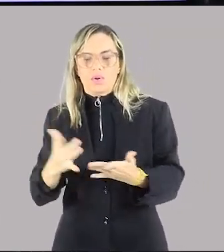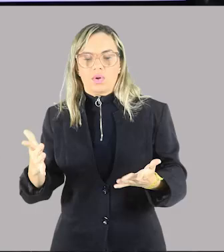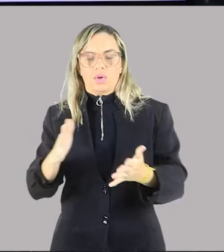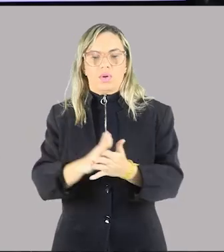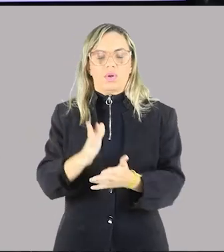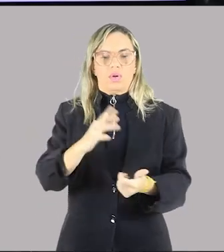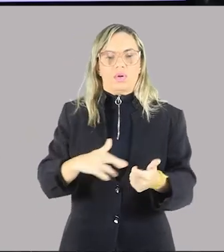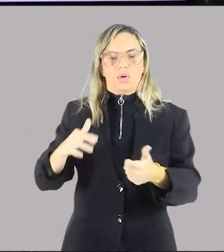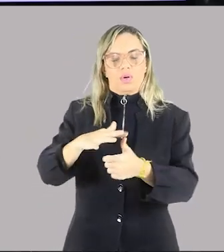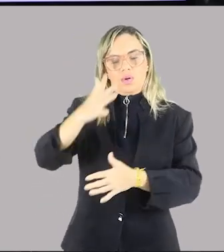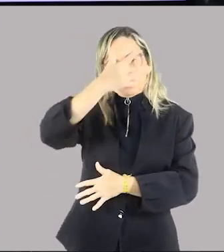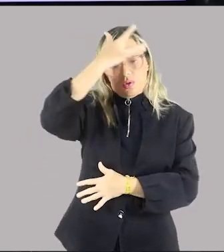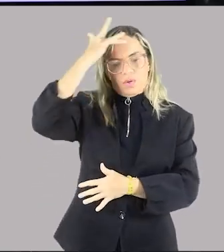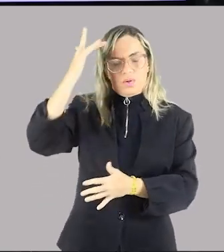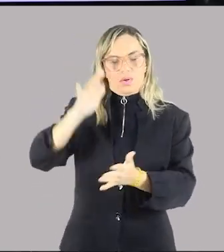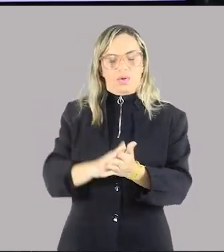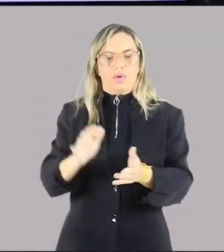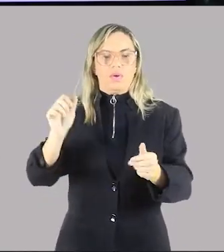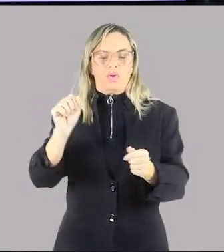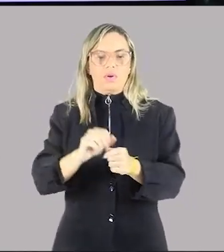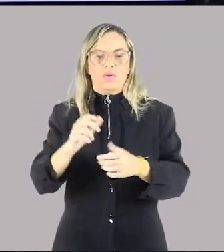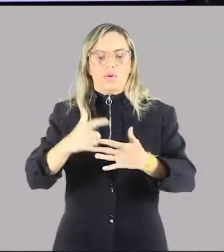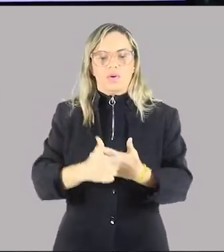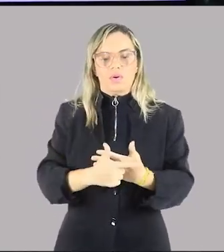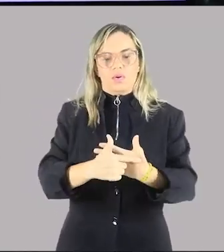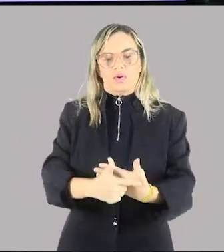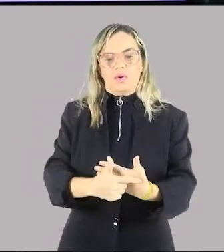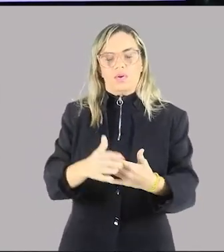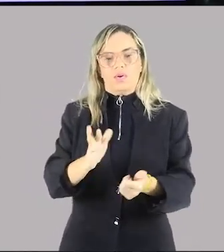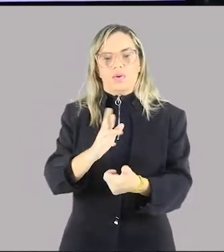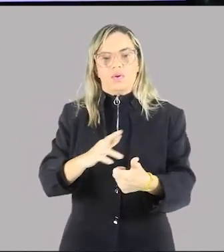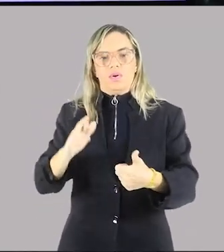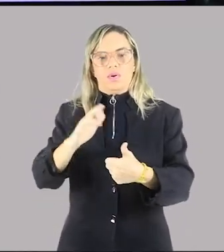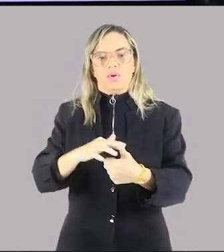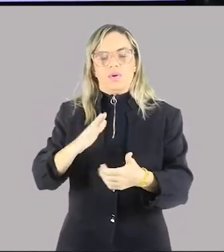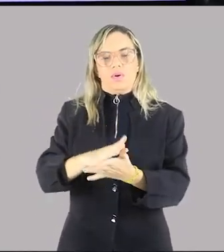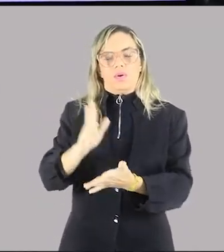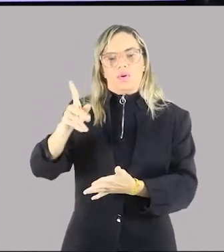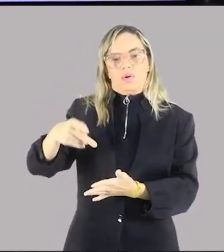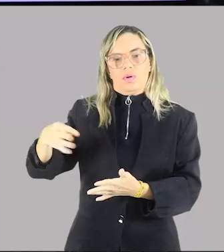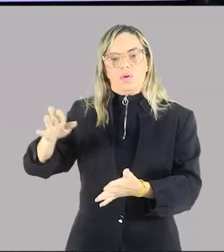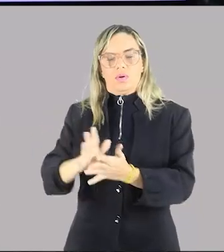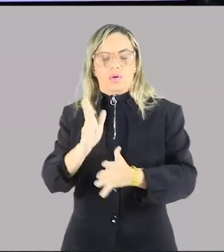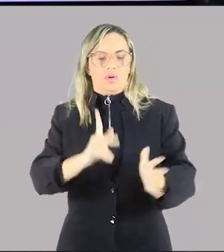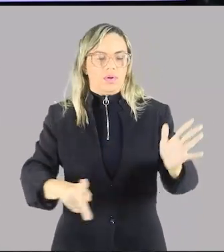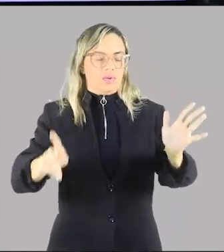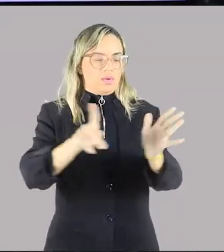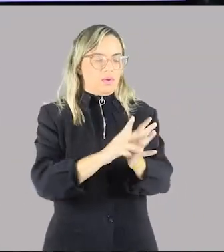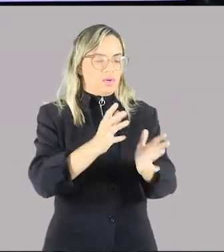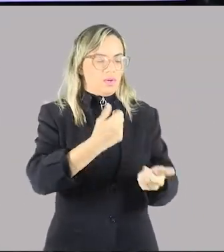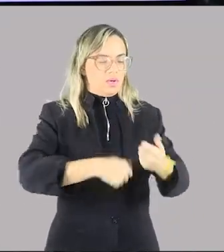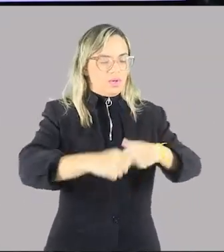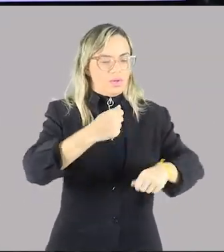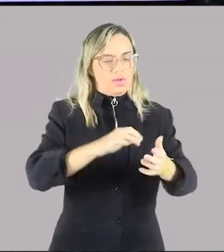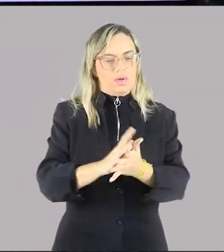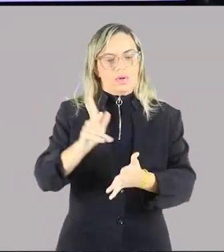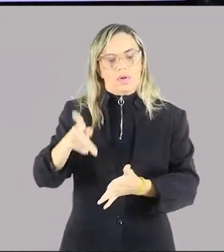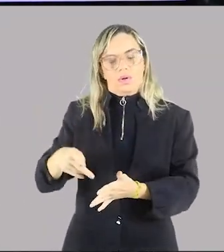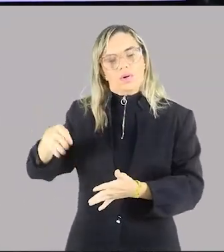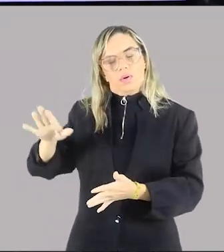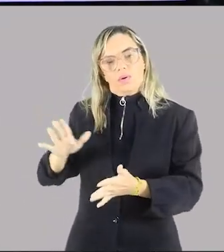que ali estão agindo. Portanto, o agente público, ele é a própria administração pública,